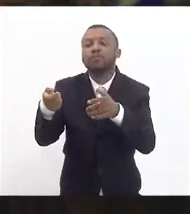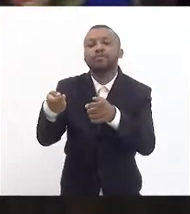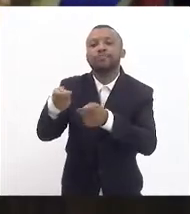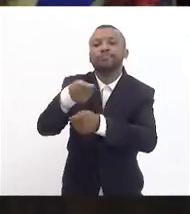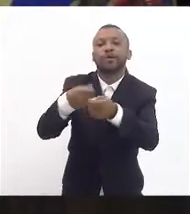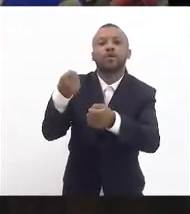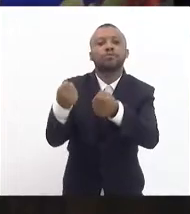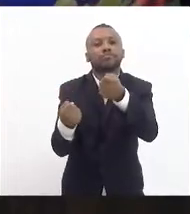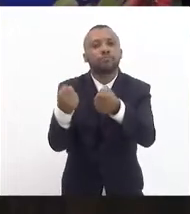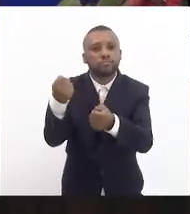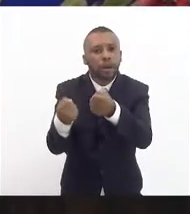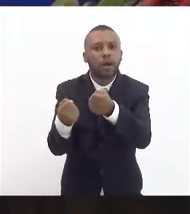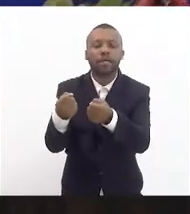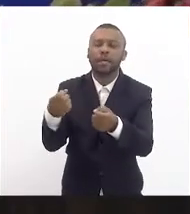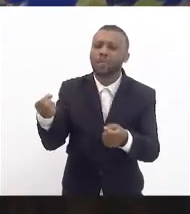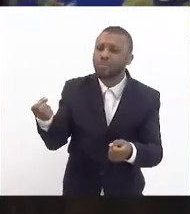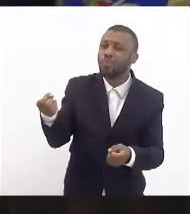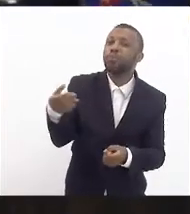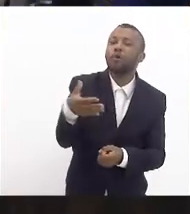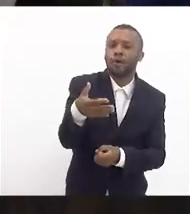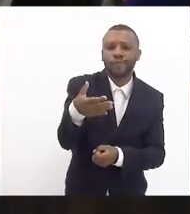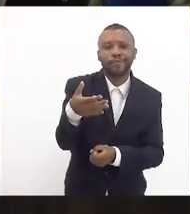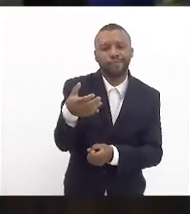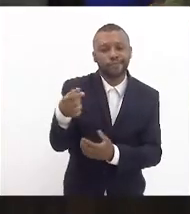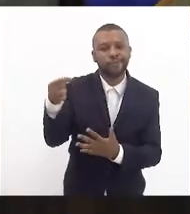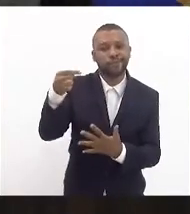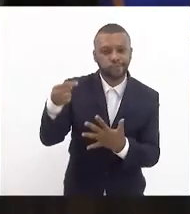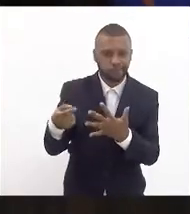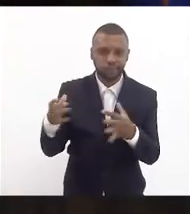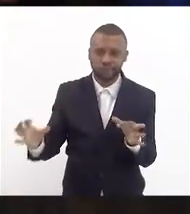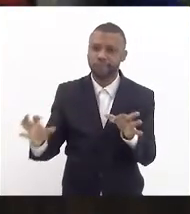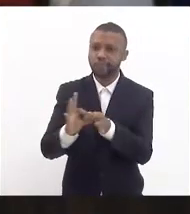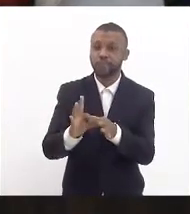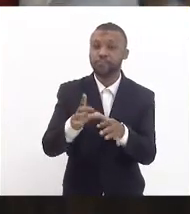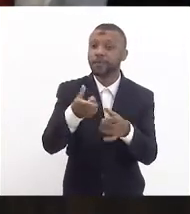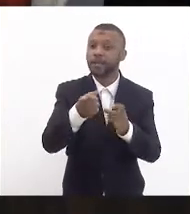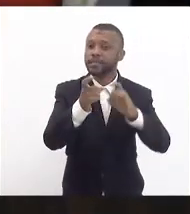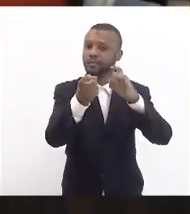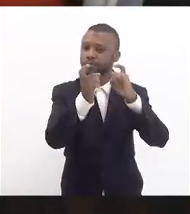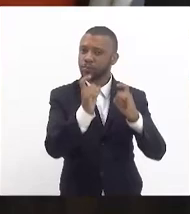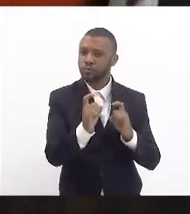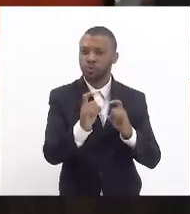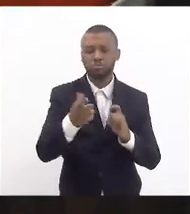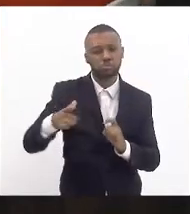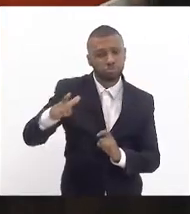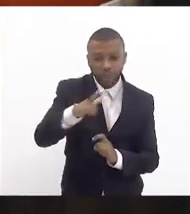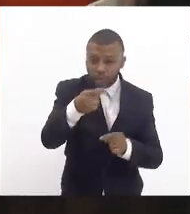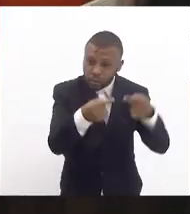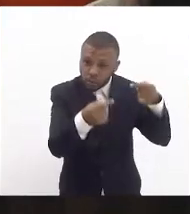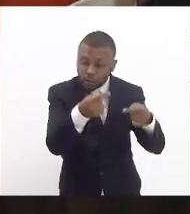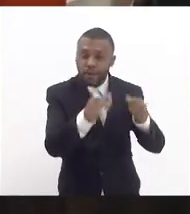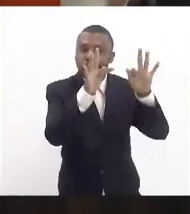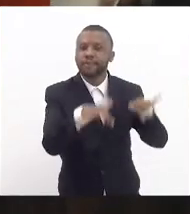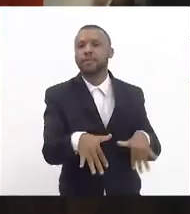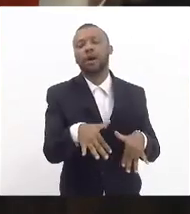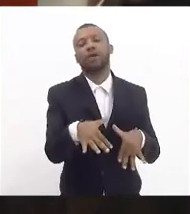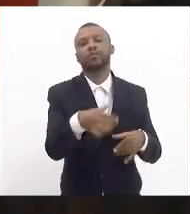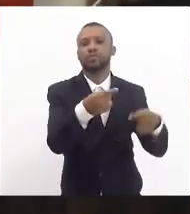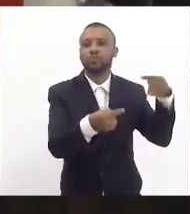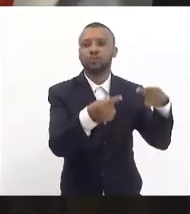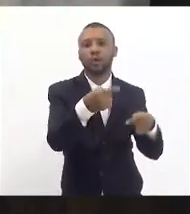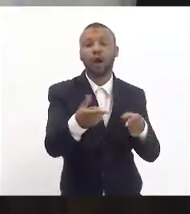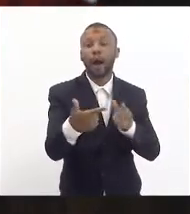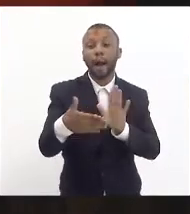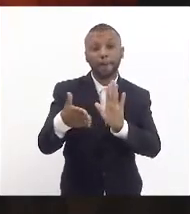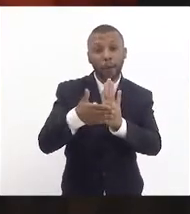Automotores Seminovos do Estado do Rio de Janeiro e da outras providências. Em discussão, não havendo quem queira discutir, encerra a discussão. A